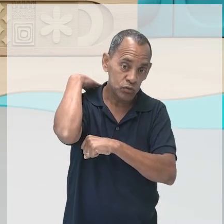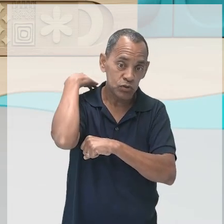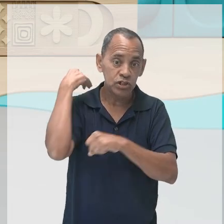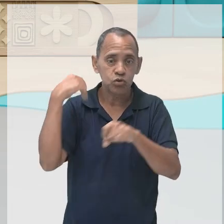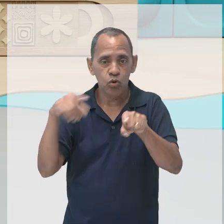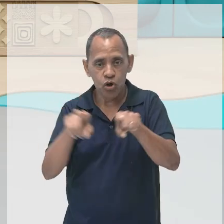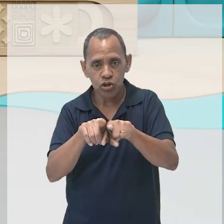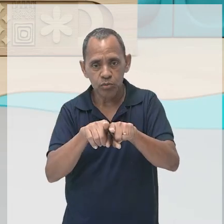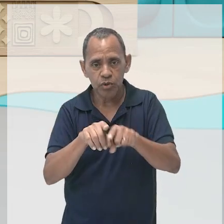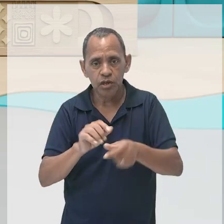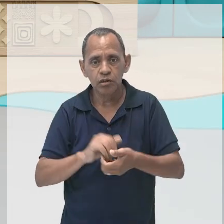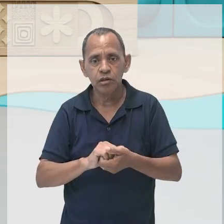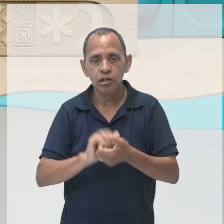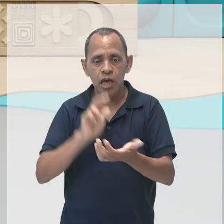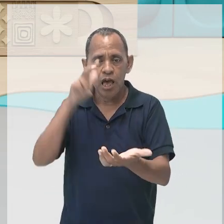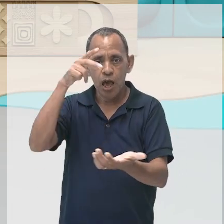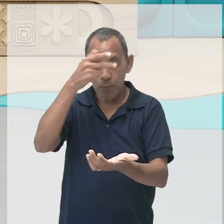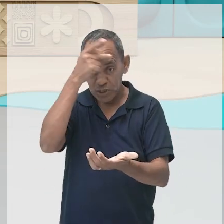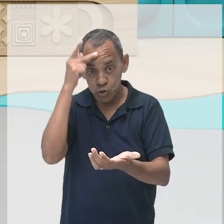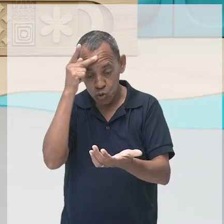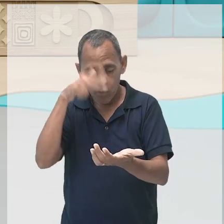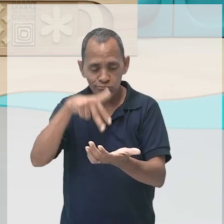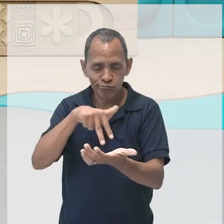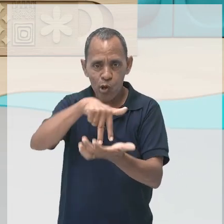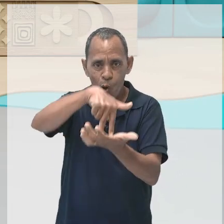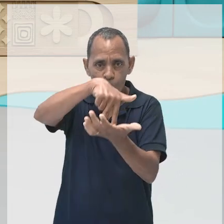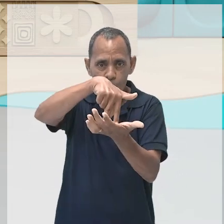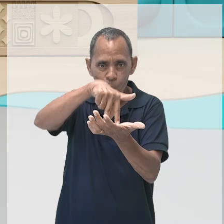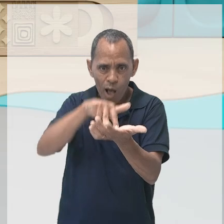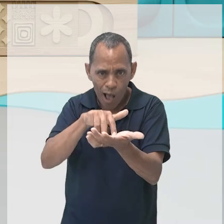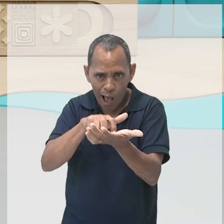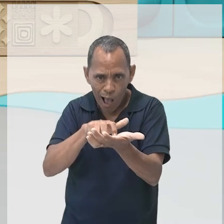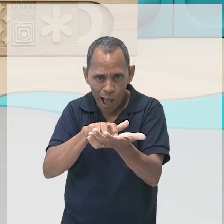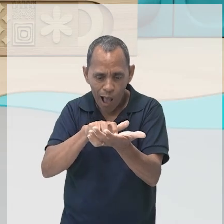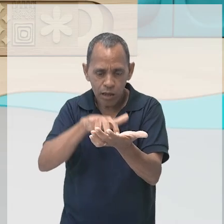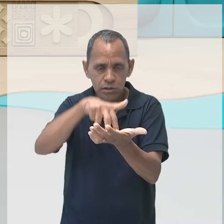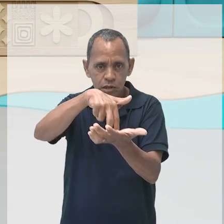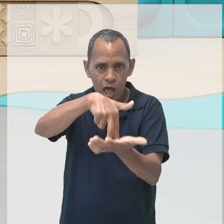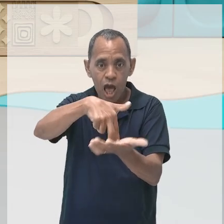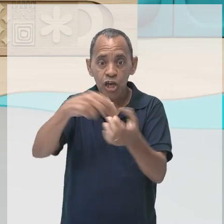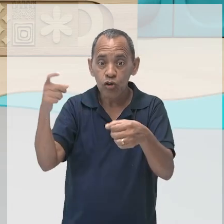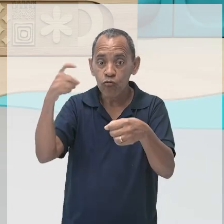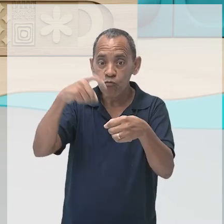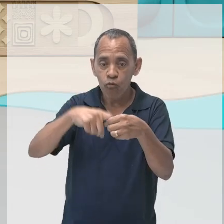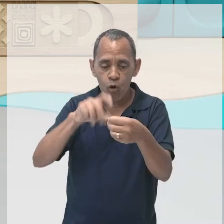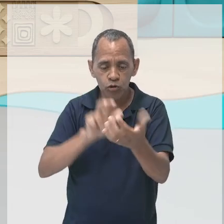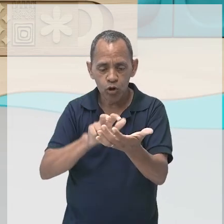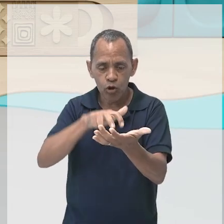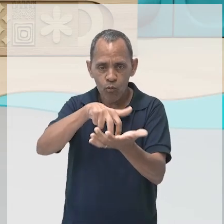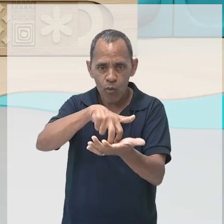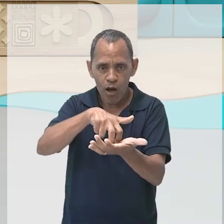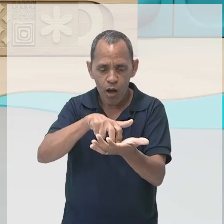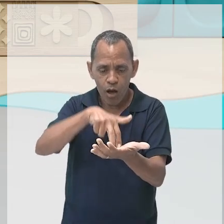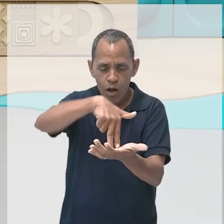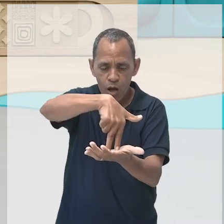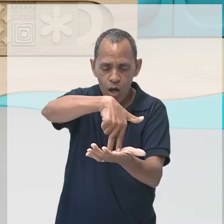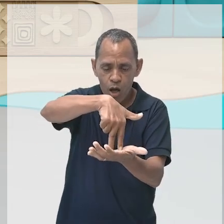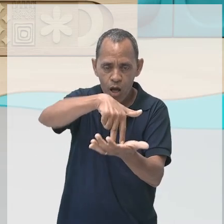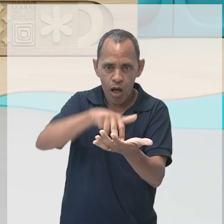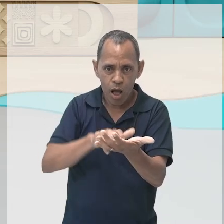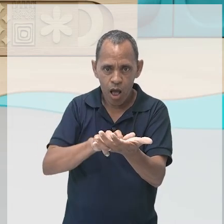e voltando, ok? Então, trabalha essas questões aqui dos membros superiores e também dos